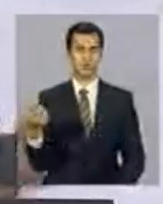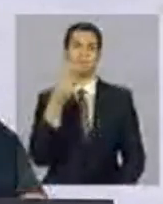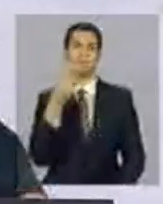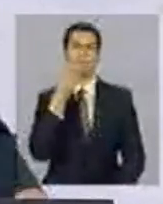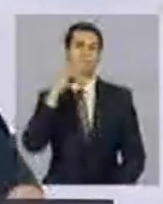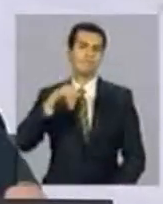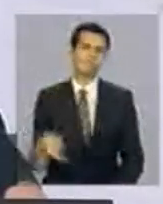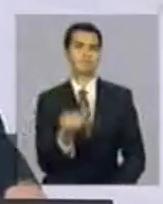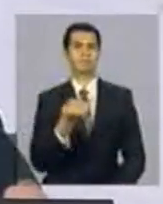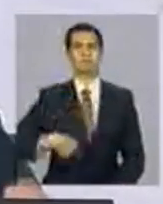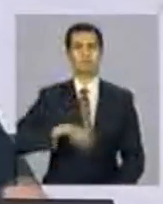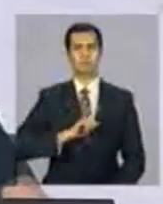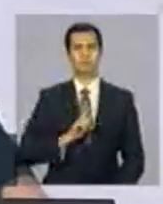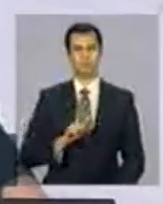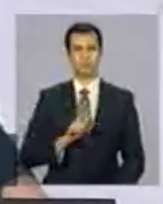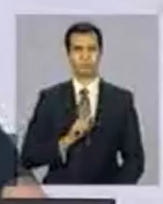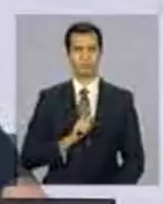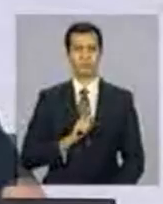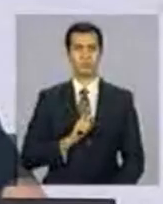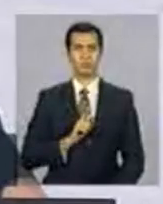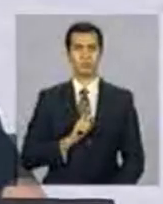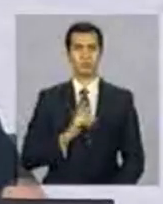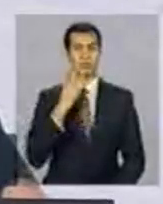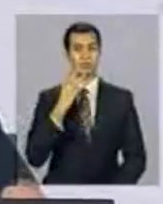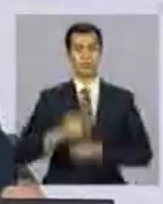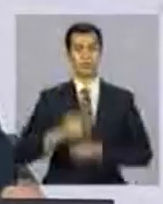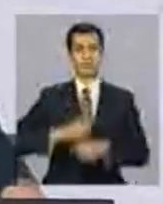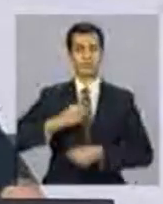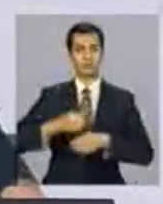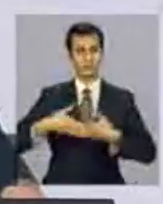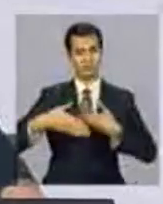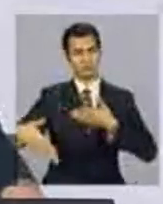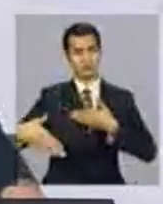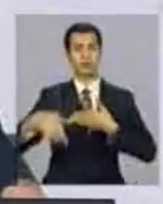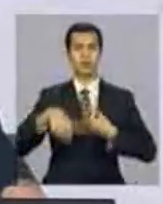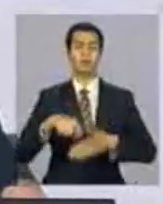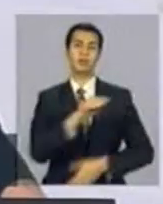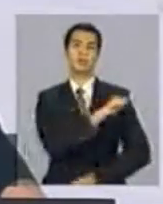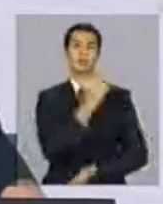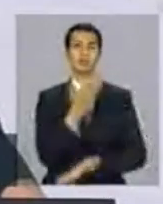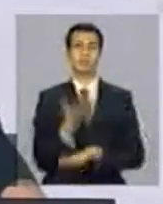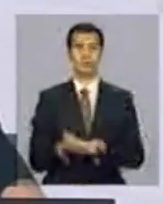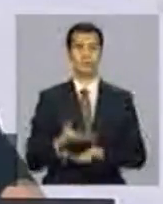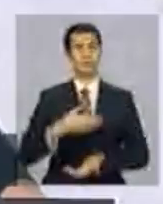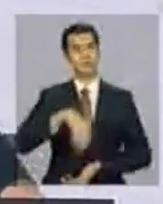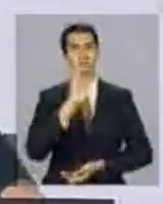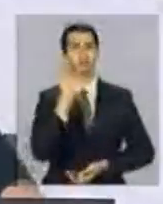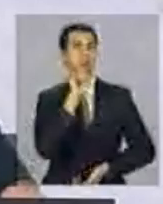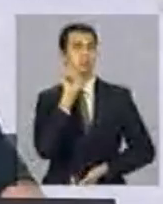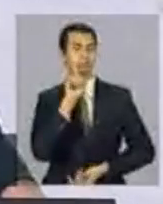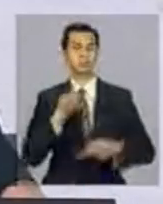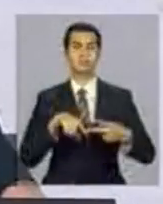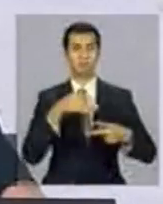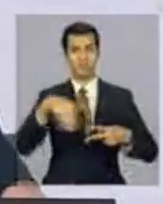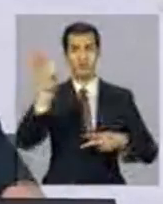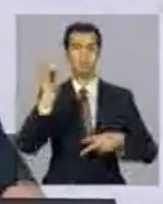54.200 oportunidades que temos para os próximos 3 anos de estudantes que irão para os Estados Unidos,